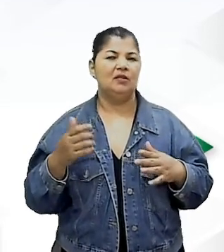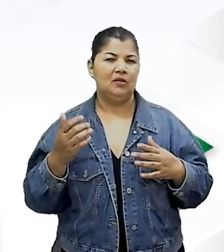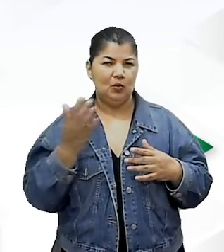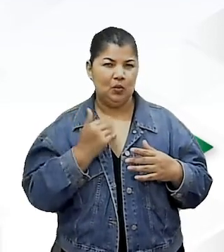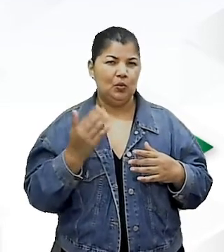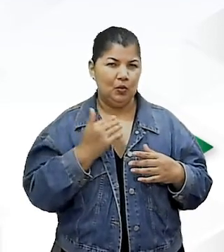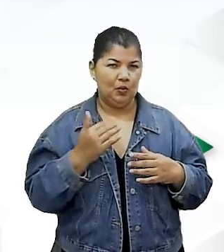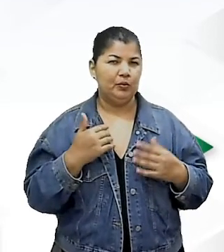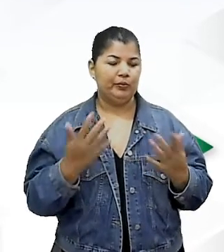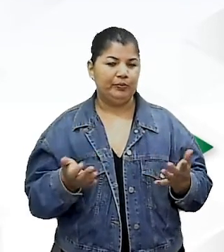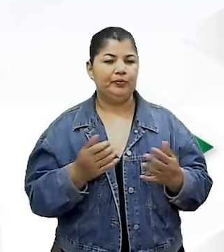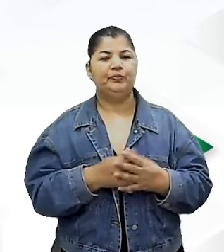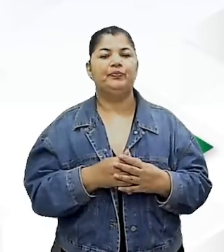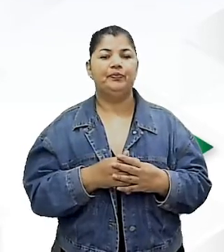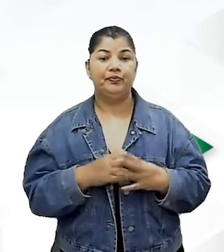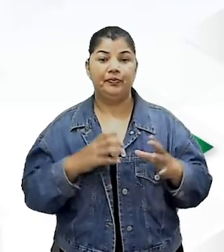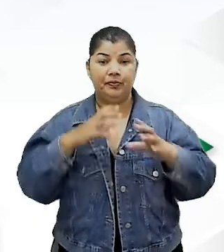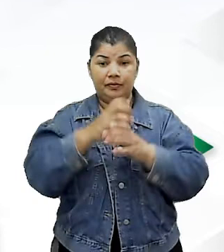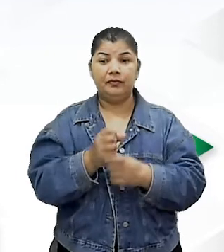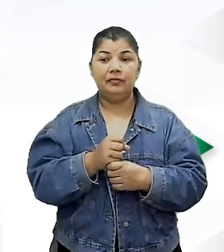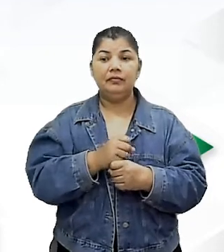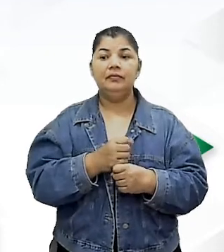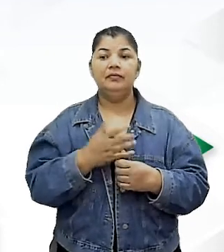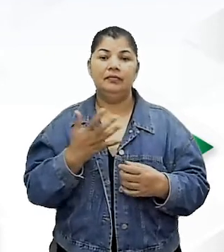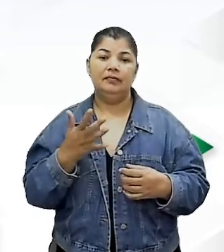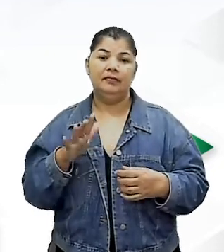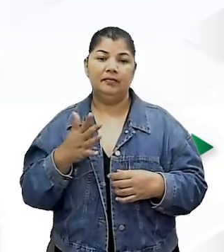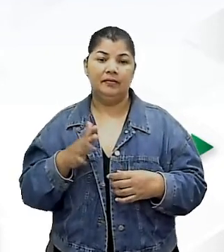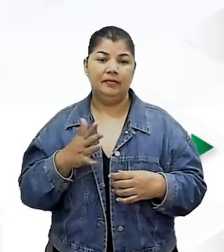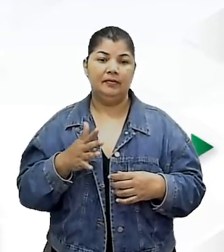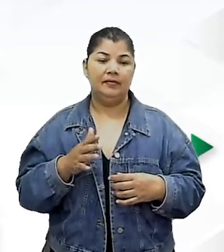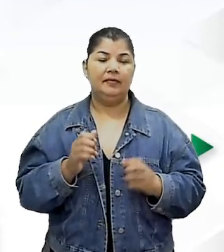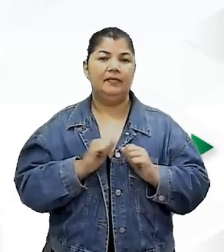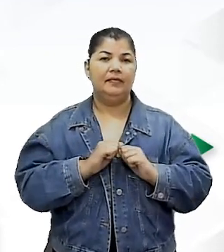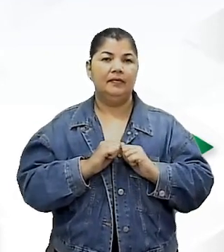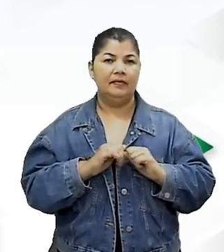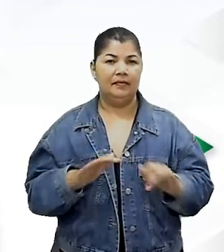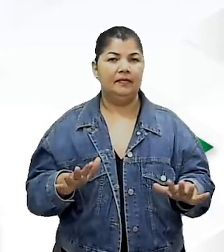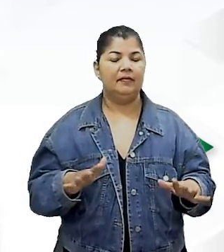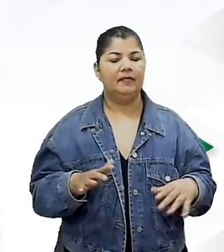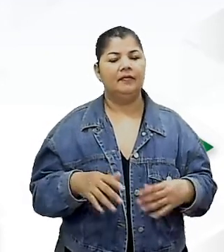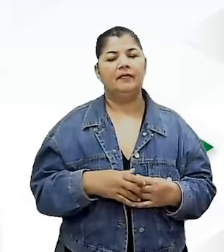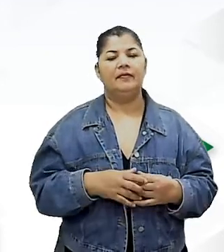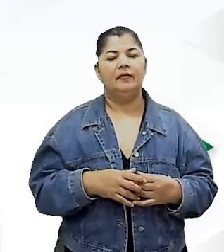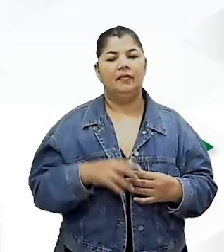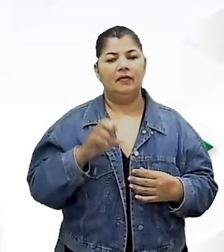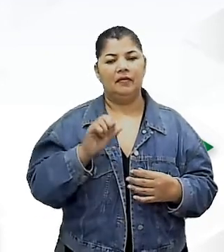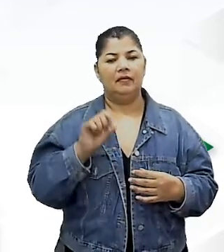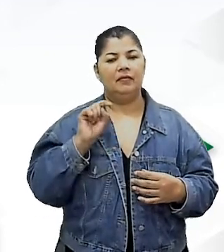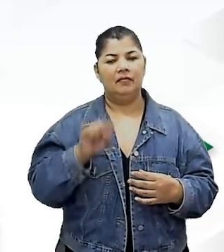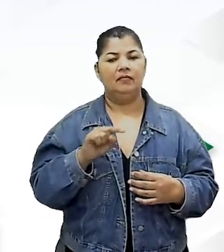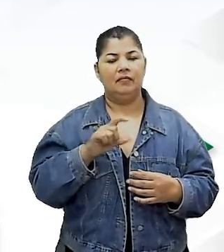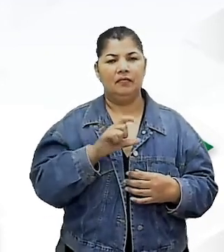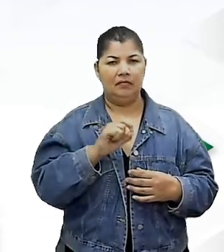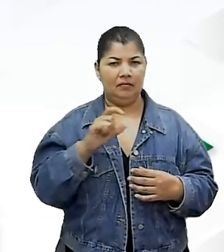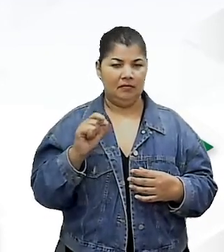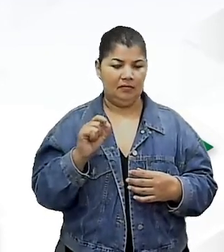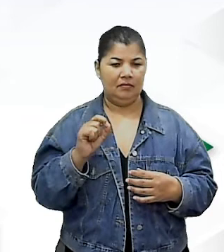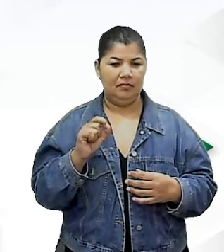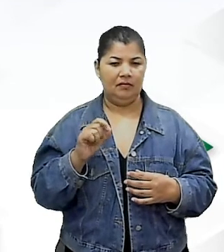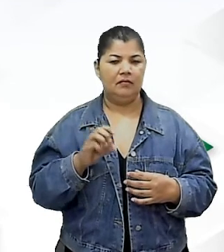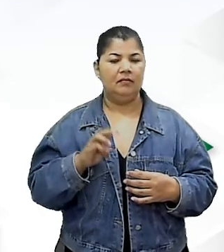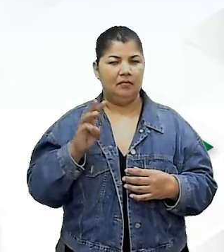exorbitante. Somando essas potências, aproximadamente aí gastas, teremos um total de 9.100 watts,